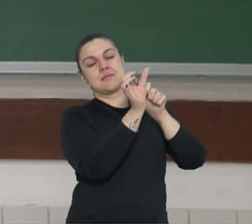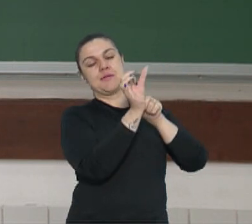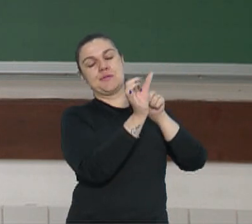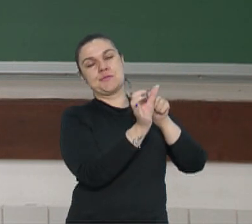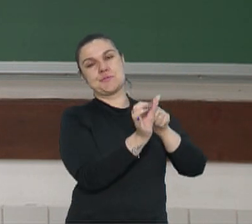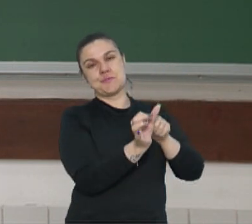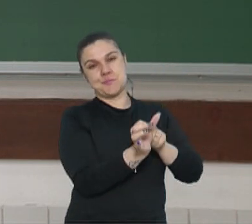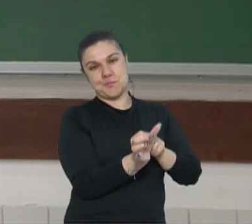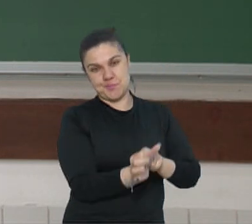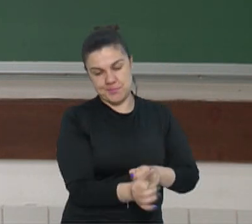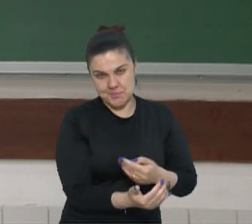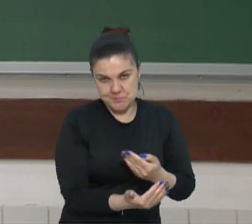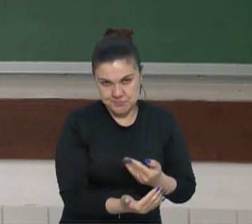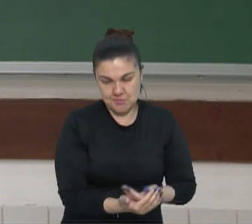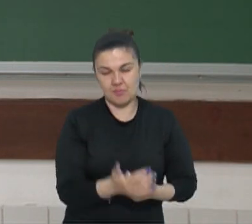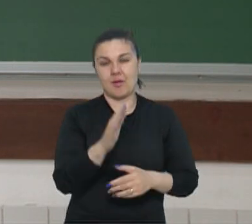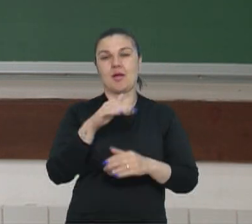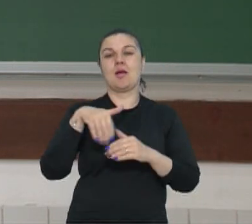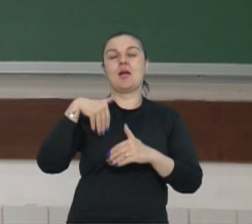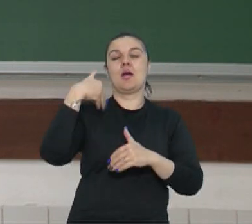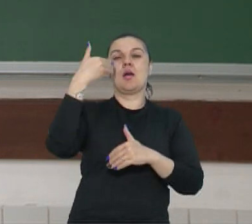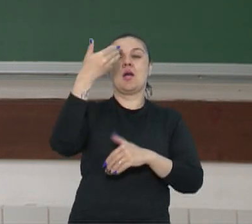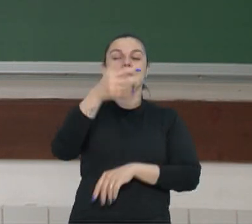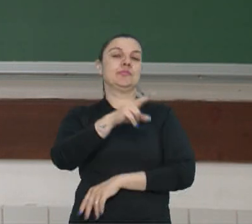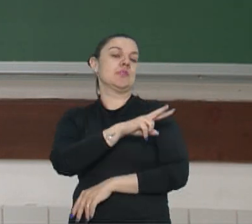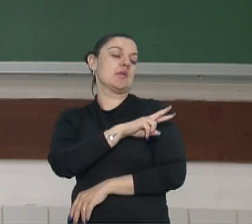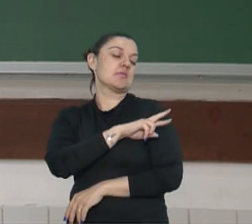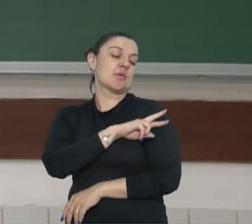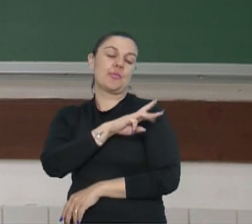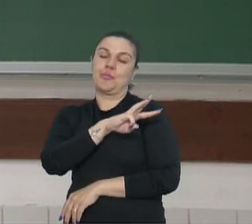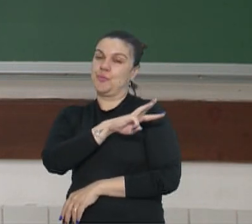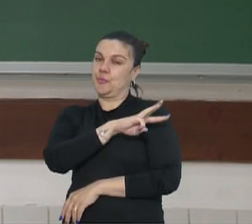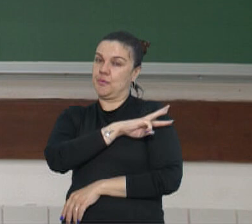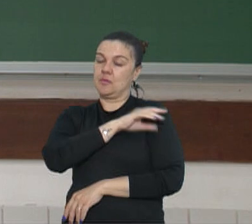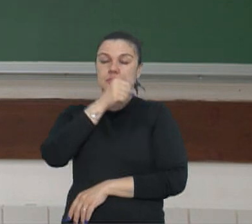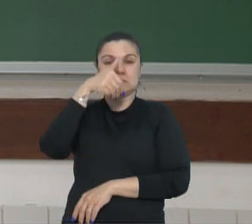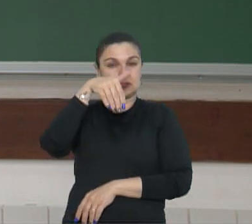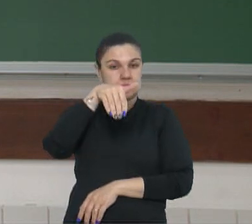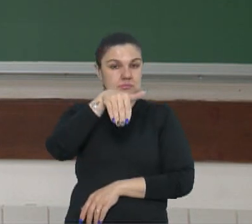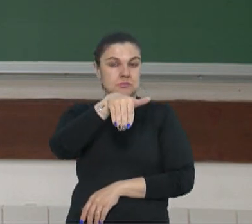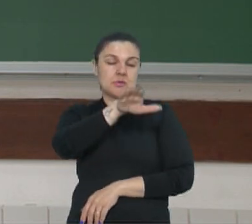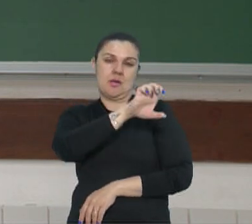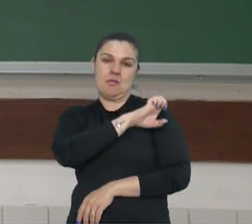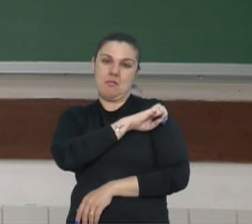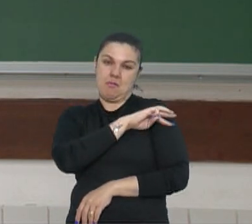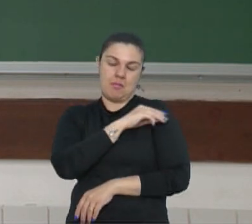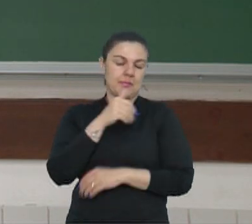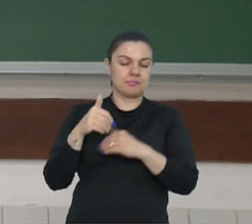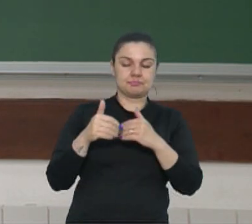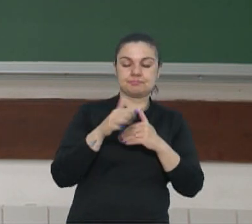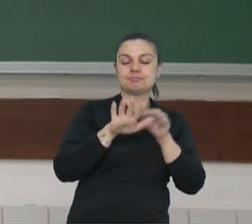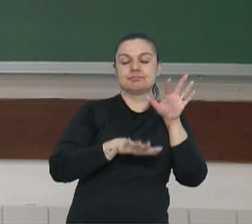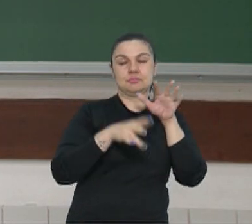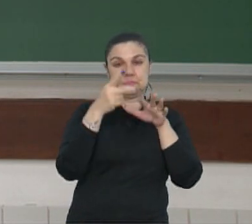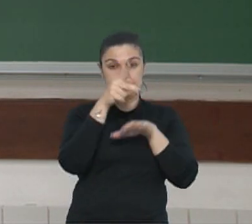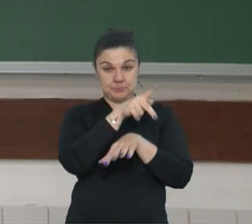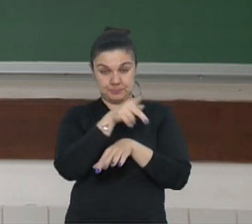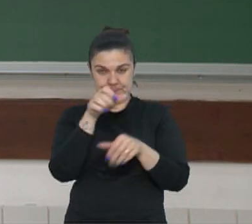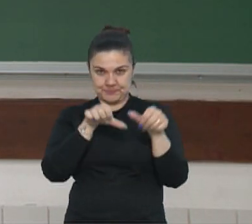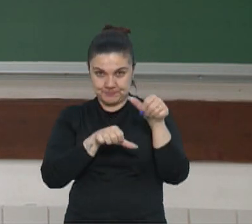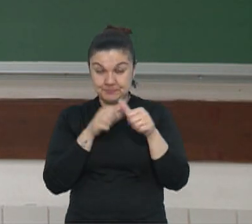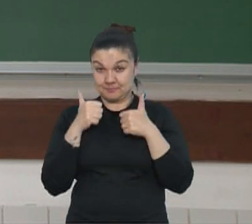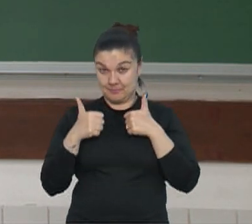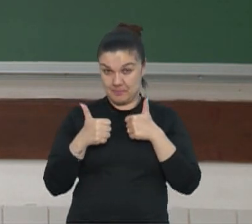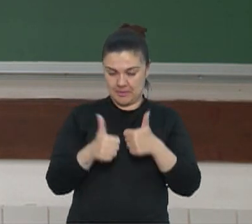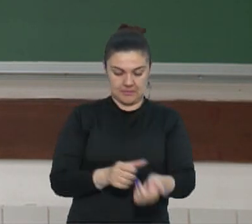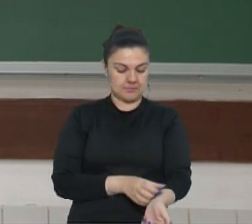aulas a respeito delas. Fica lá para o seu segundo, terceiro ano do ensino médio, conforme for o seu professor de química, tá bom? Nós